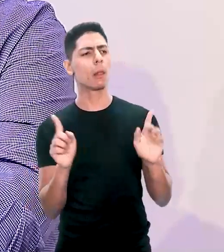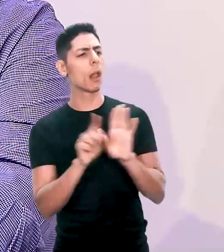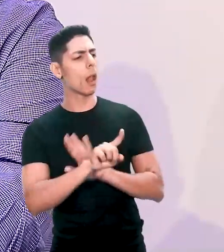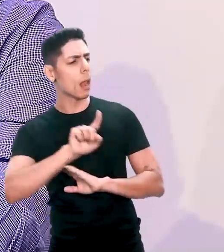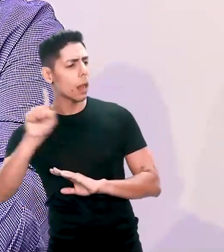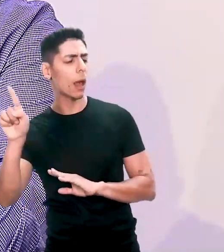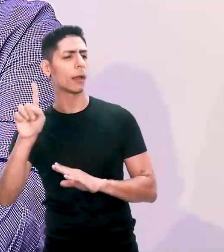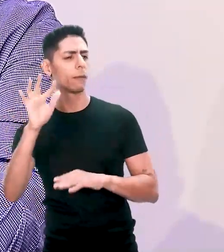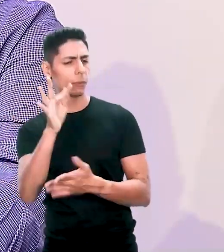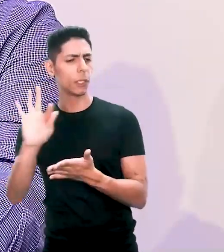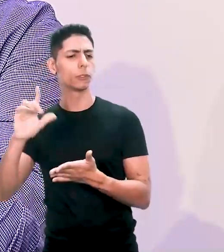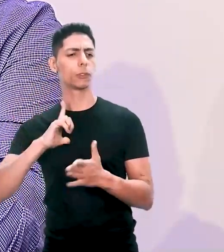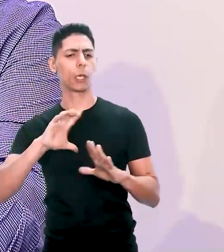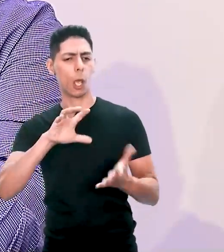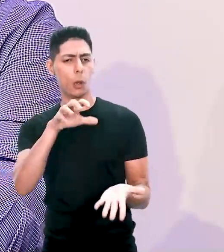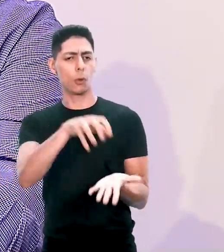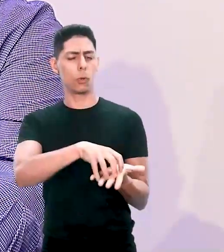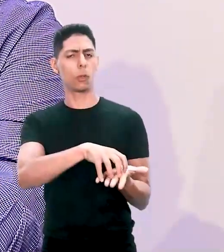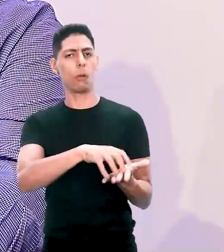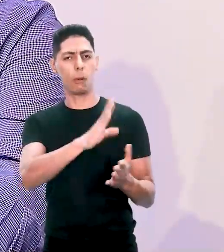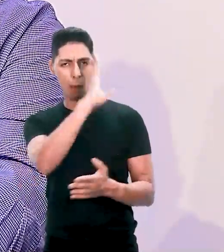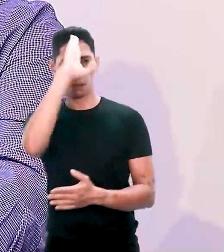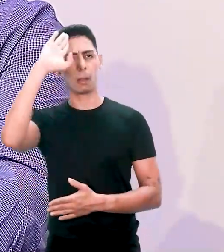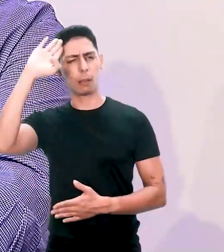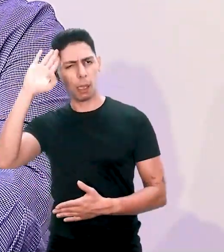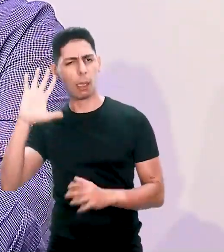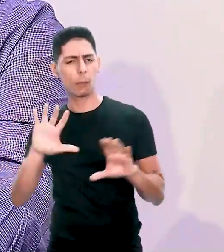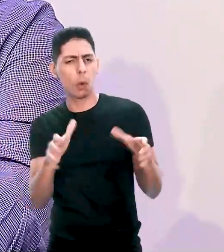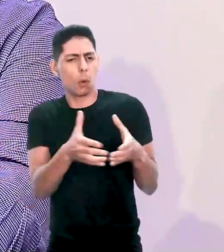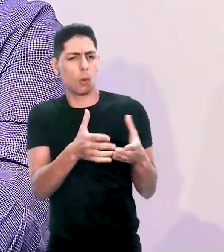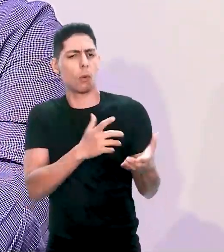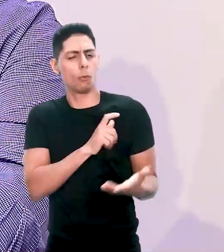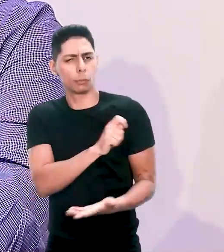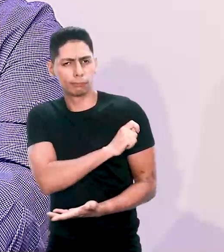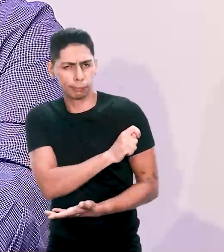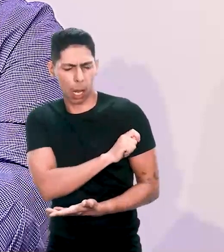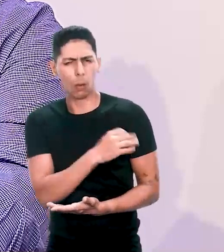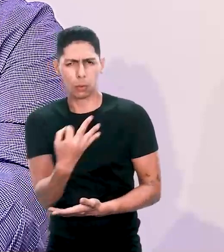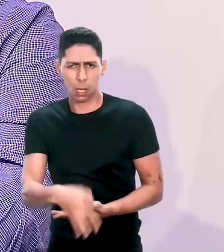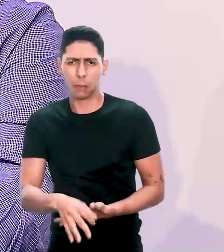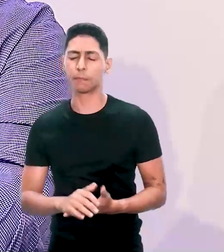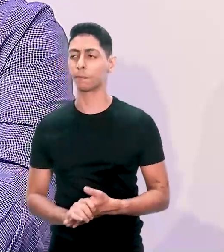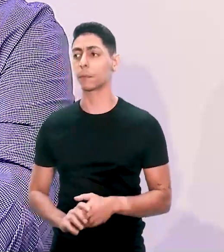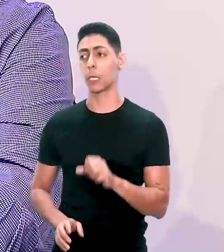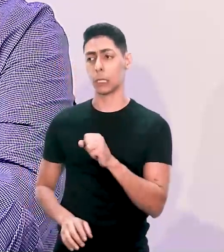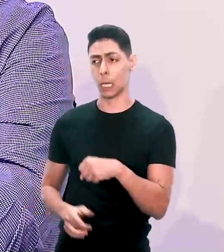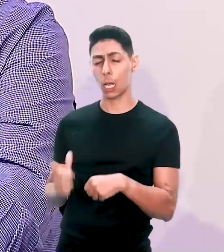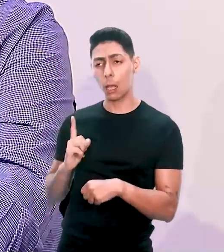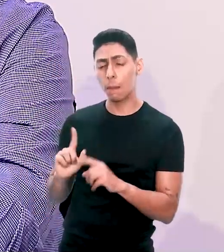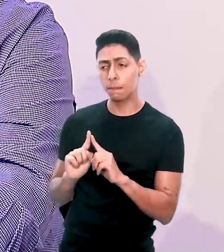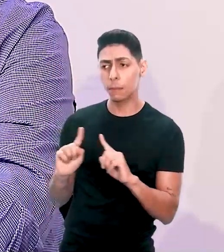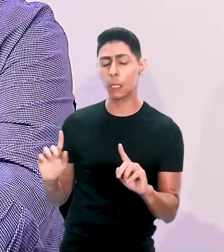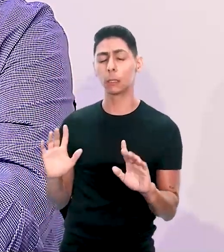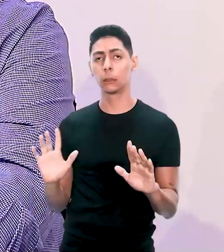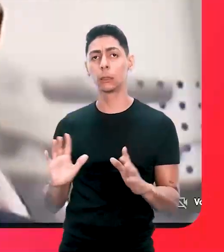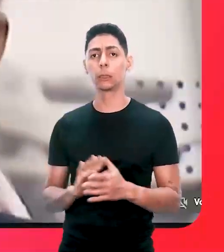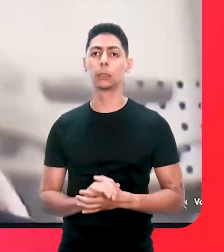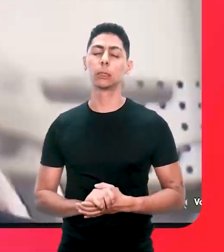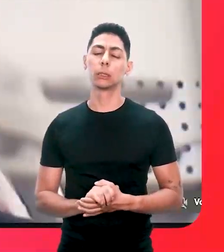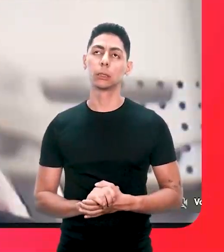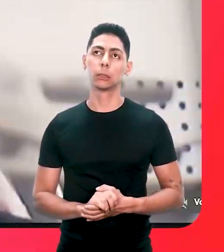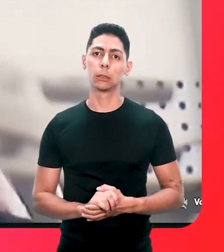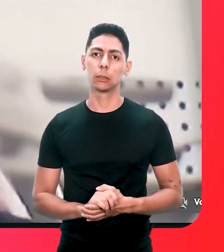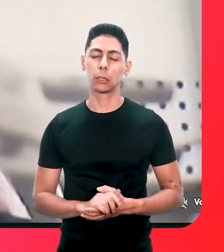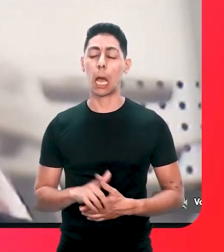diretório acadêmico, tinha aqueles grupos de estudantes. Ali a coisa. Agora, ali era